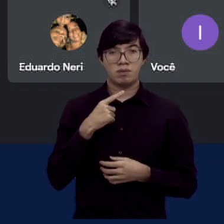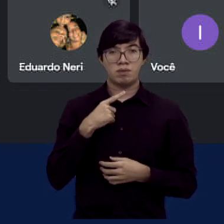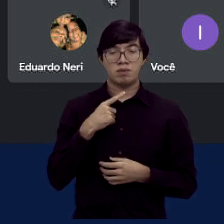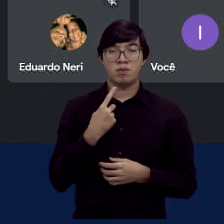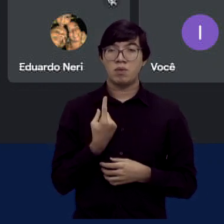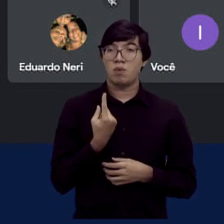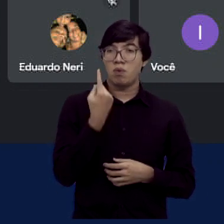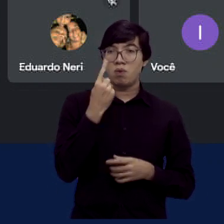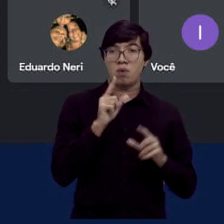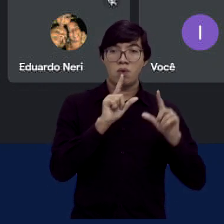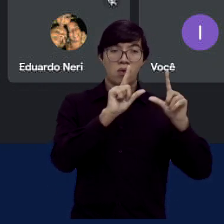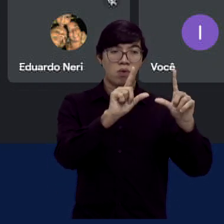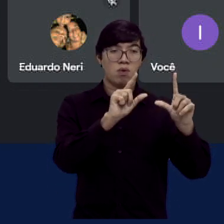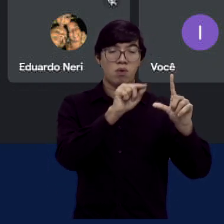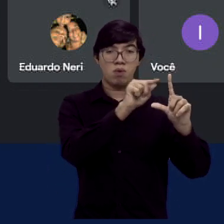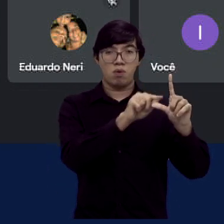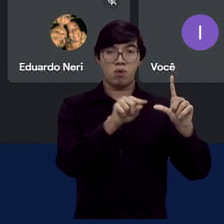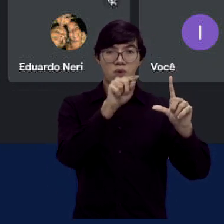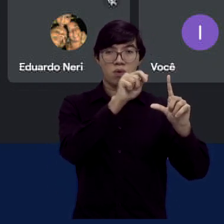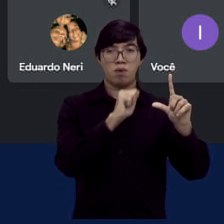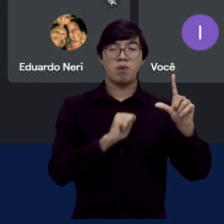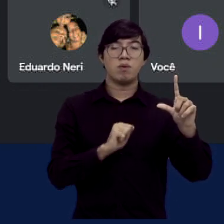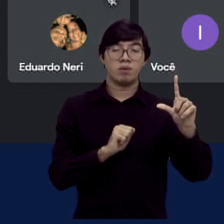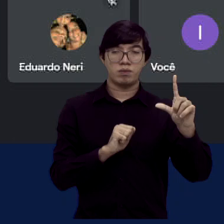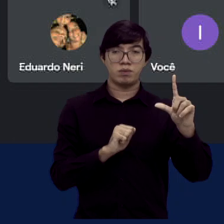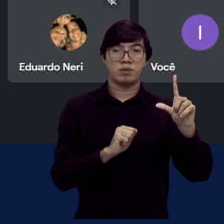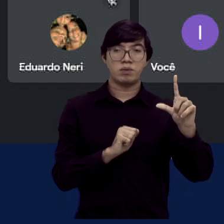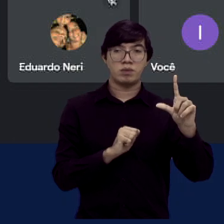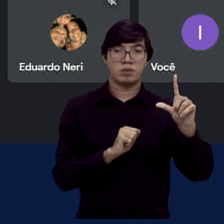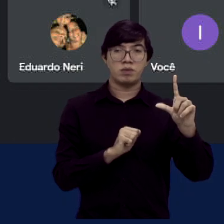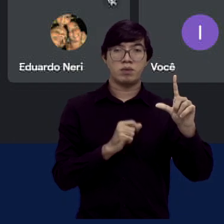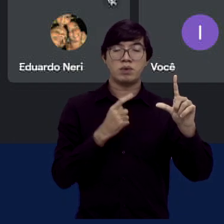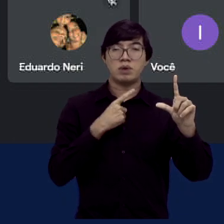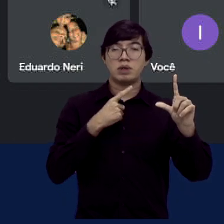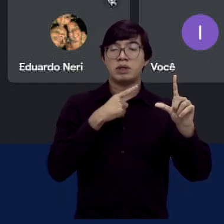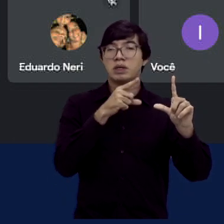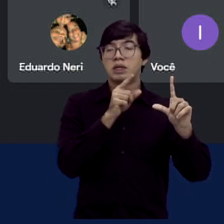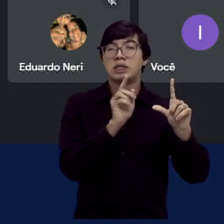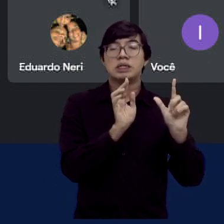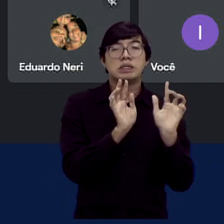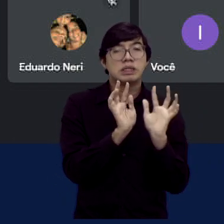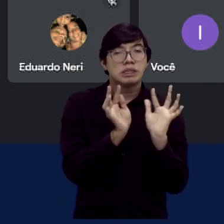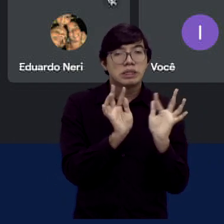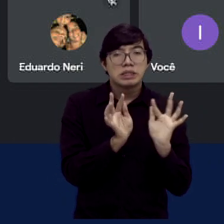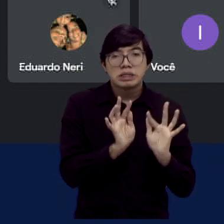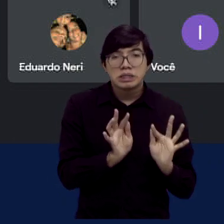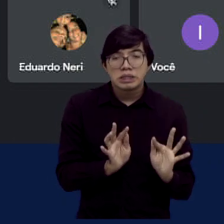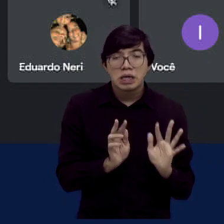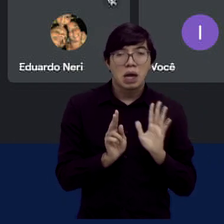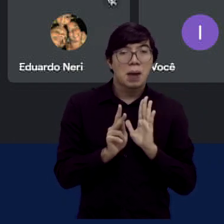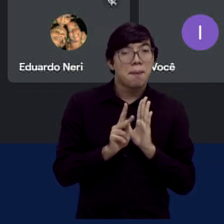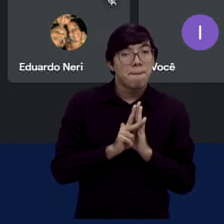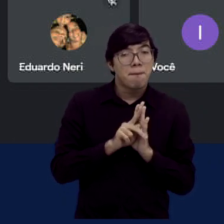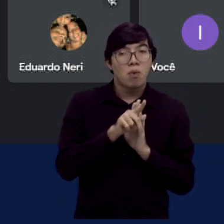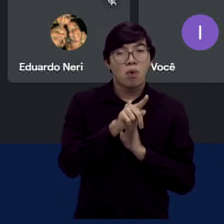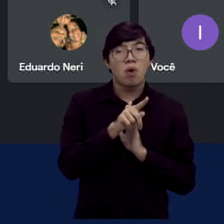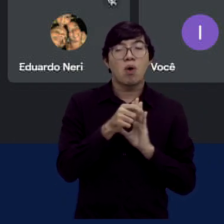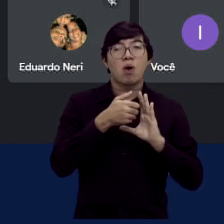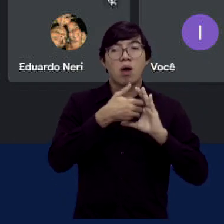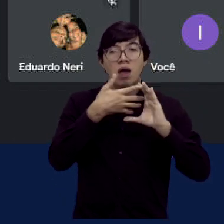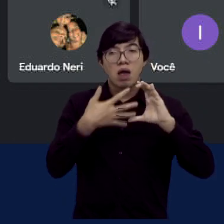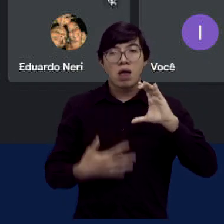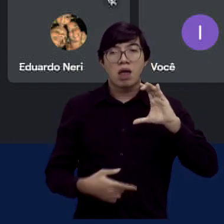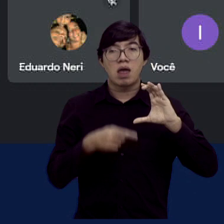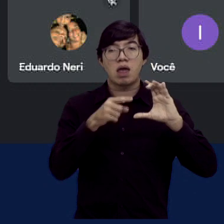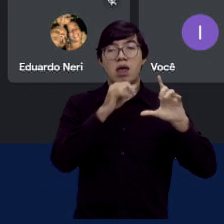estou entregando todos os elementos mínimos de significado dentro de um quadrinho. Então, você tem a imagem, você